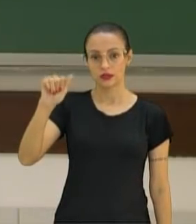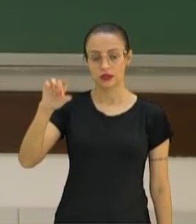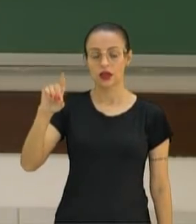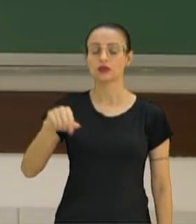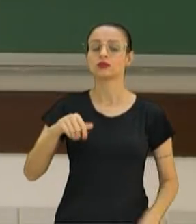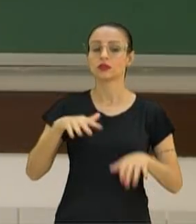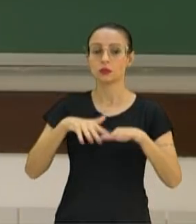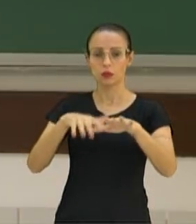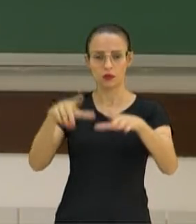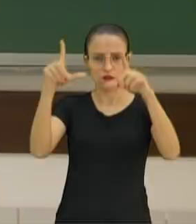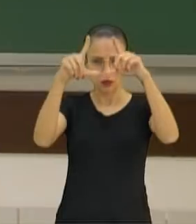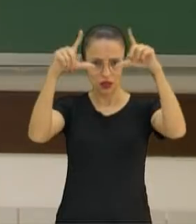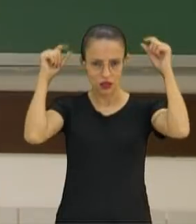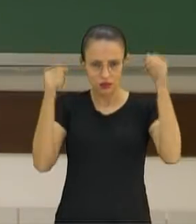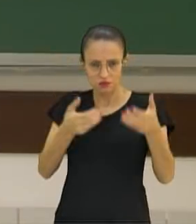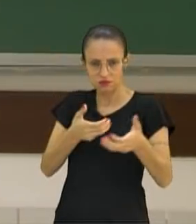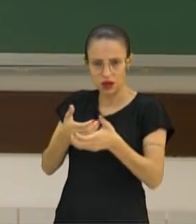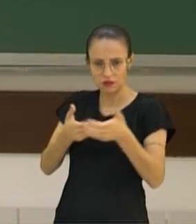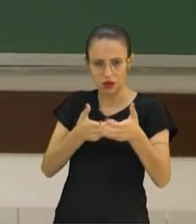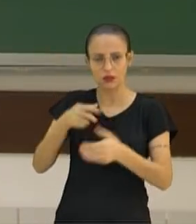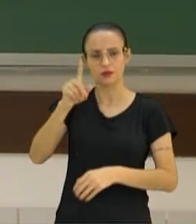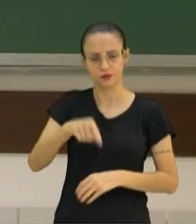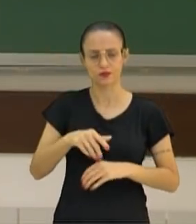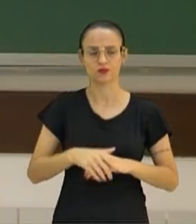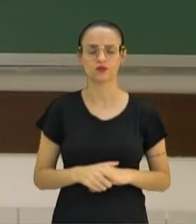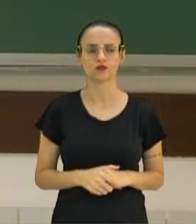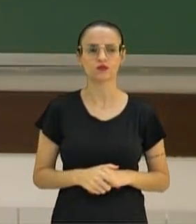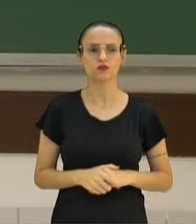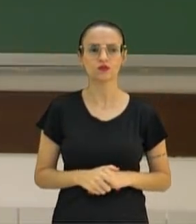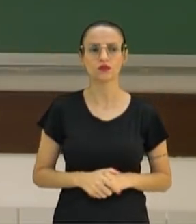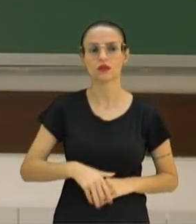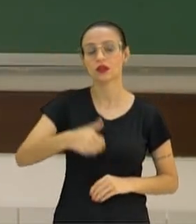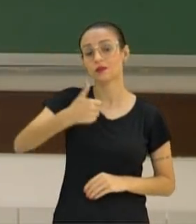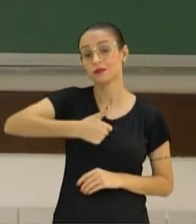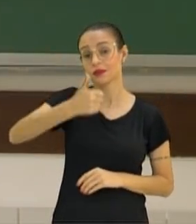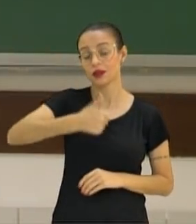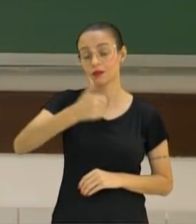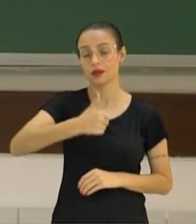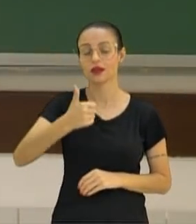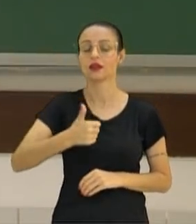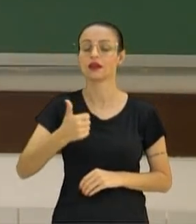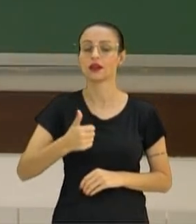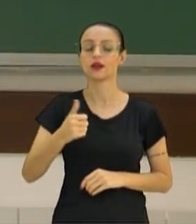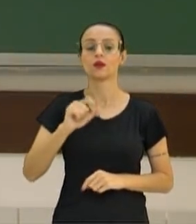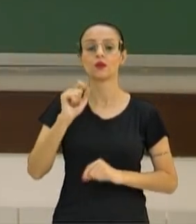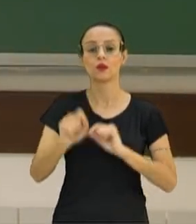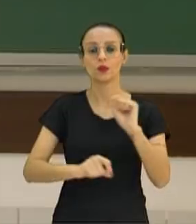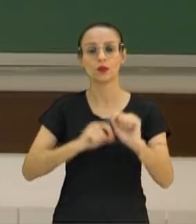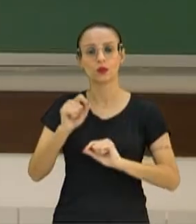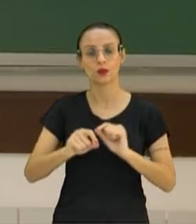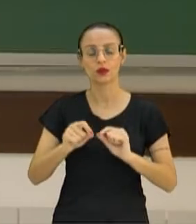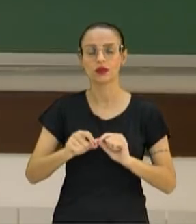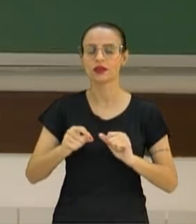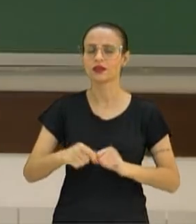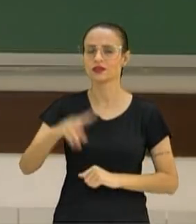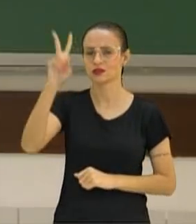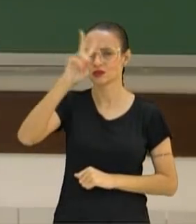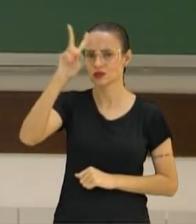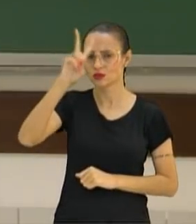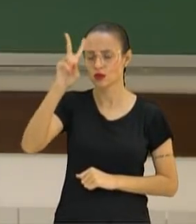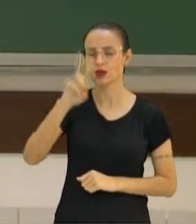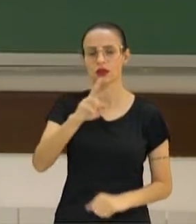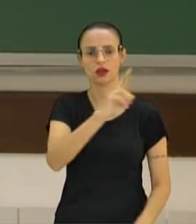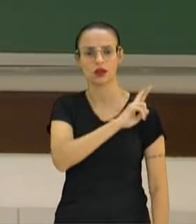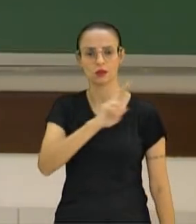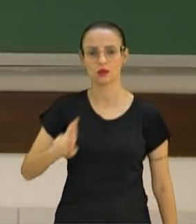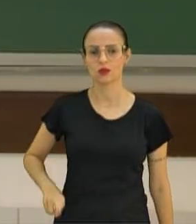movimento conhecido como banditismo social. Primeira revolta, então, aí para início de conversa, né, a história republicana no